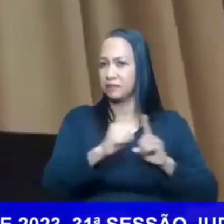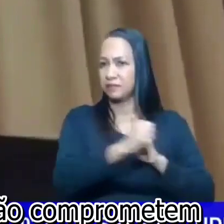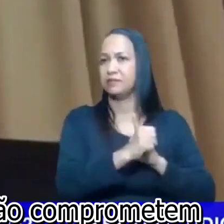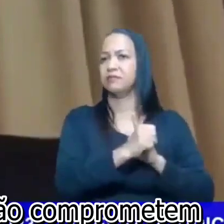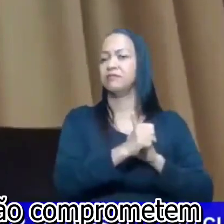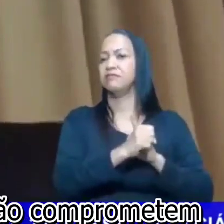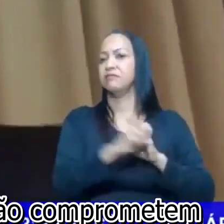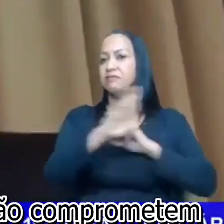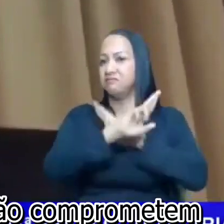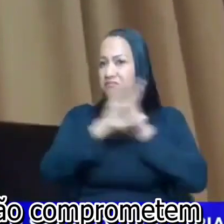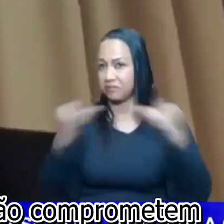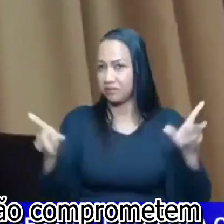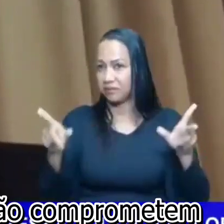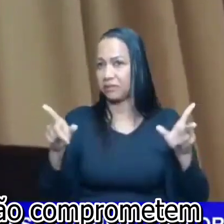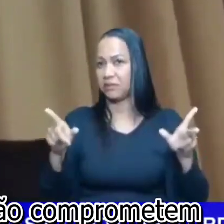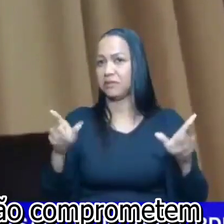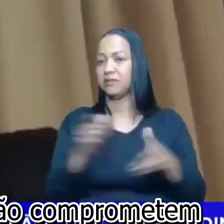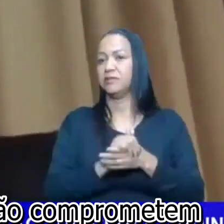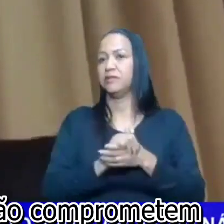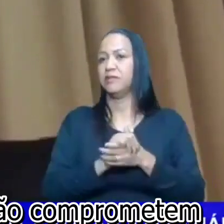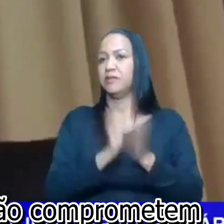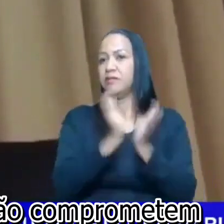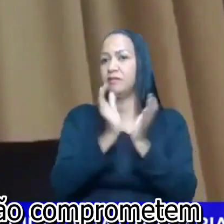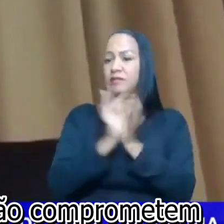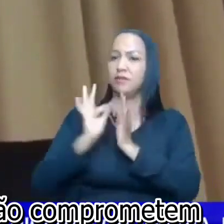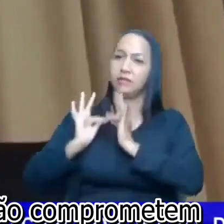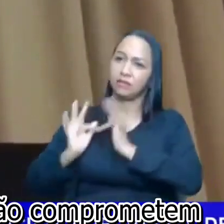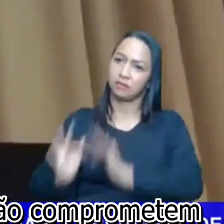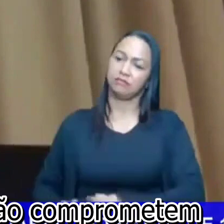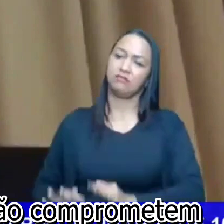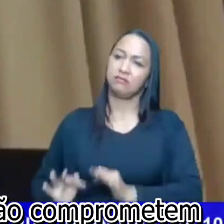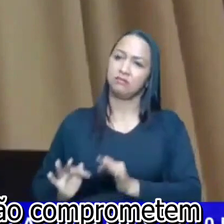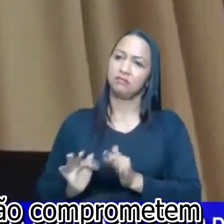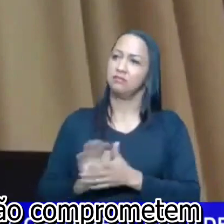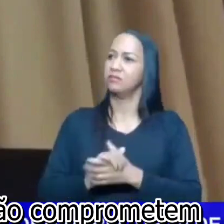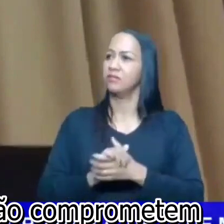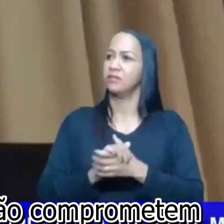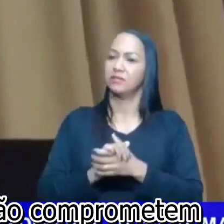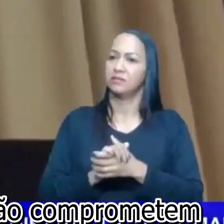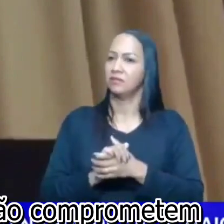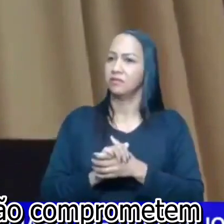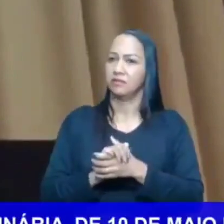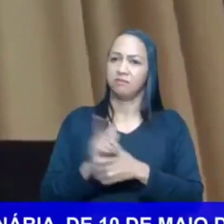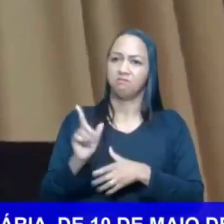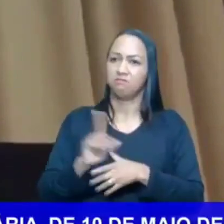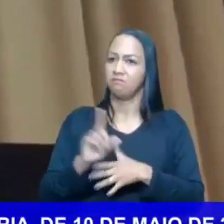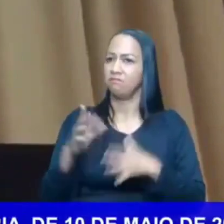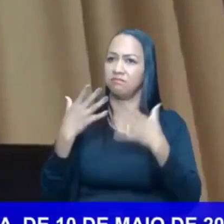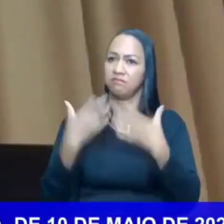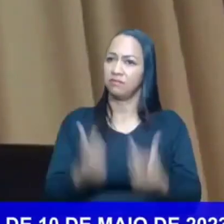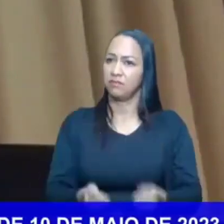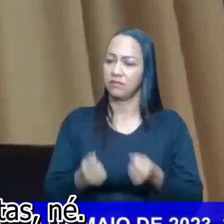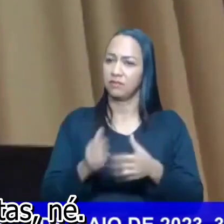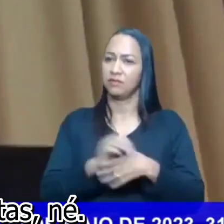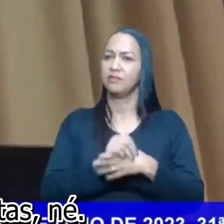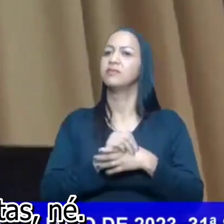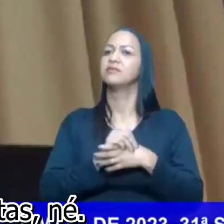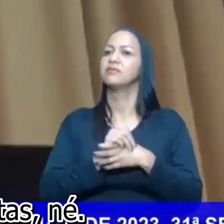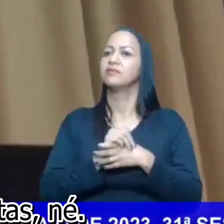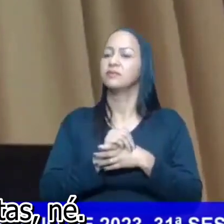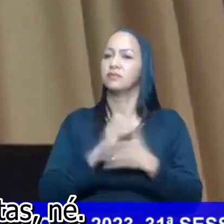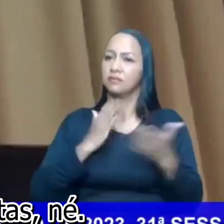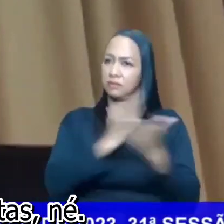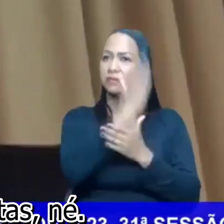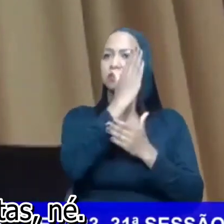Situações adversas que o órgão técnico entendeu que não comprometem a regularidade para fim